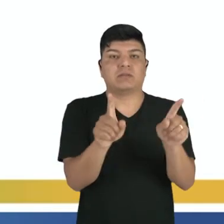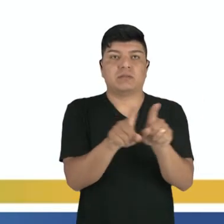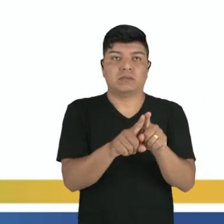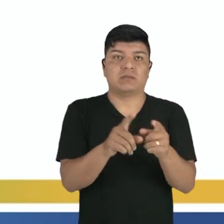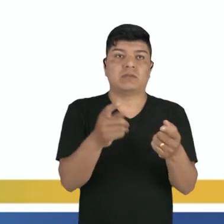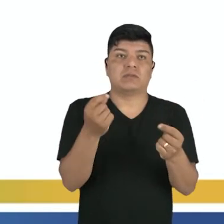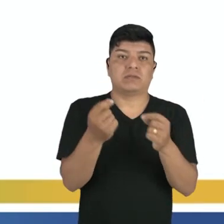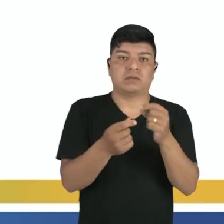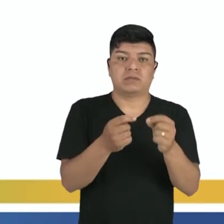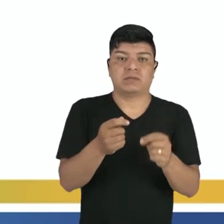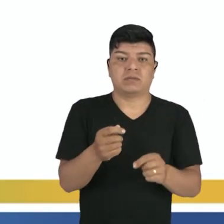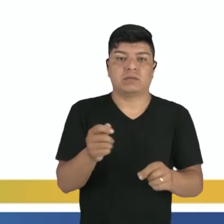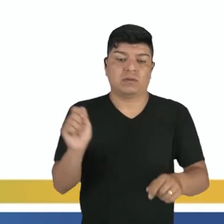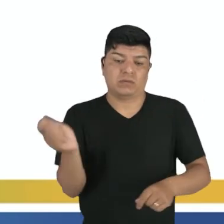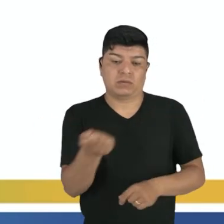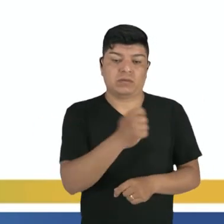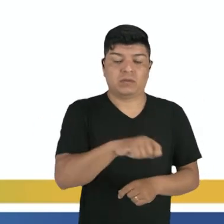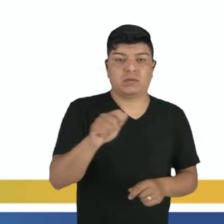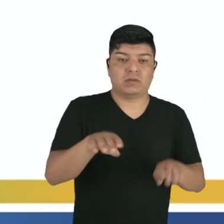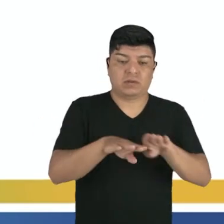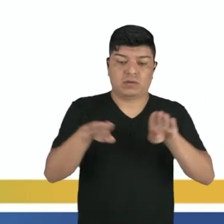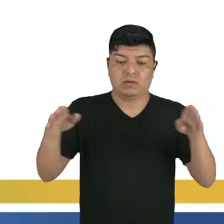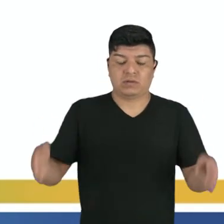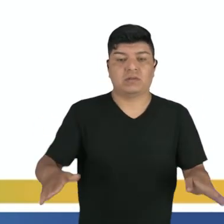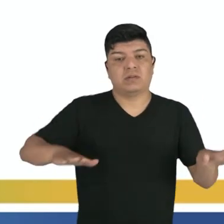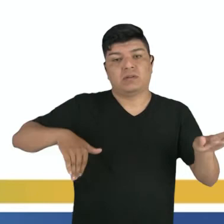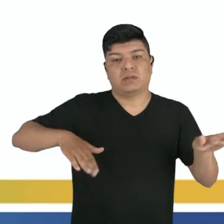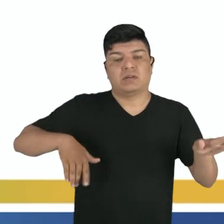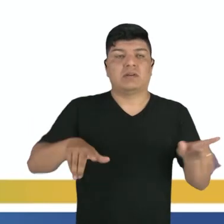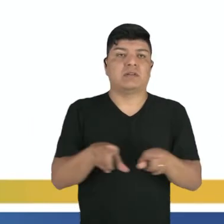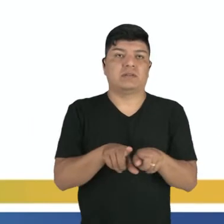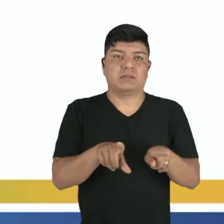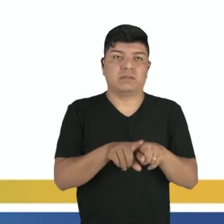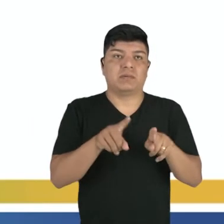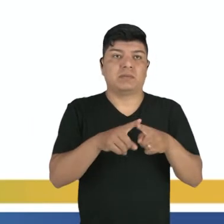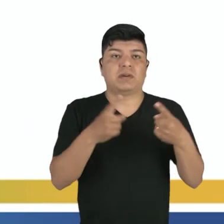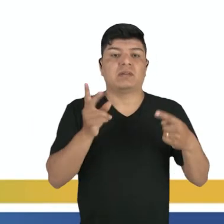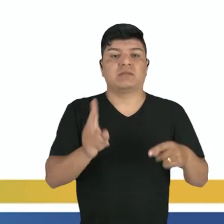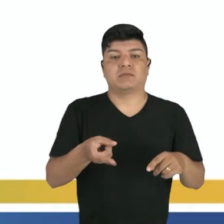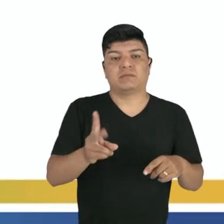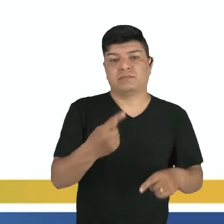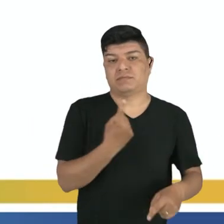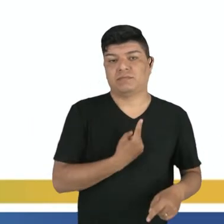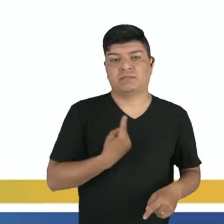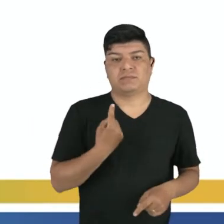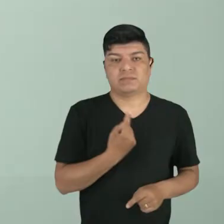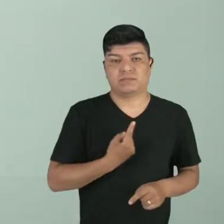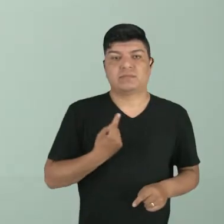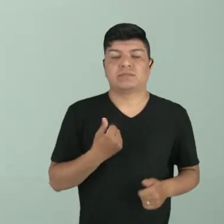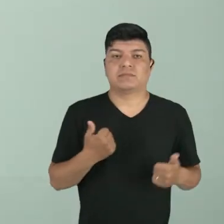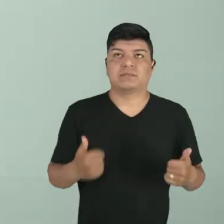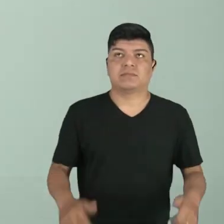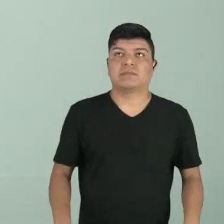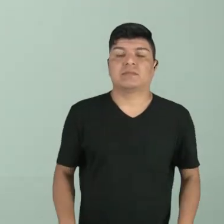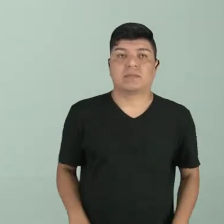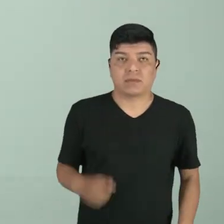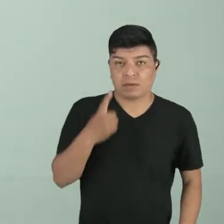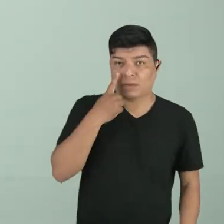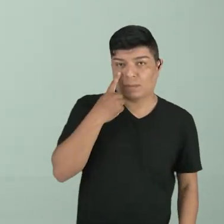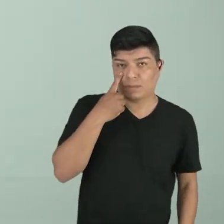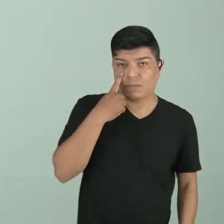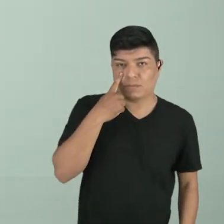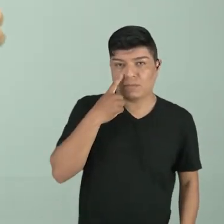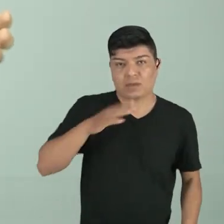como é o caso do tênis de mesa e da natação por exemplo Tá mesmo assim Eles continuam sendo individuais galerinha Notes